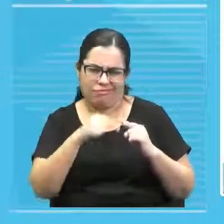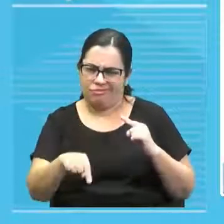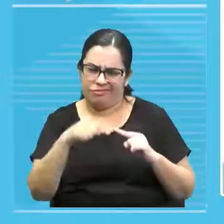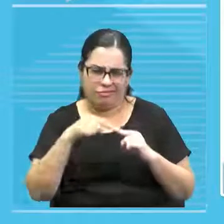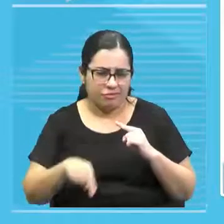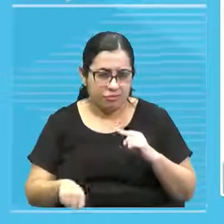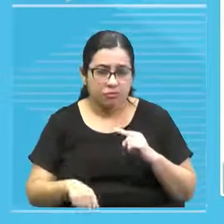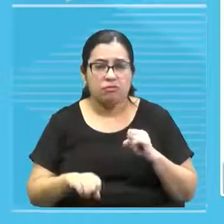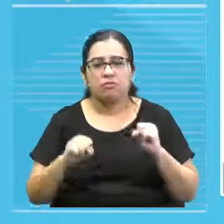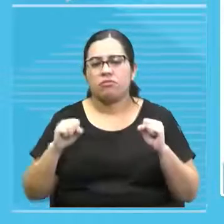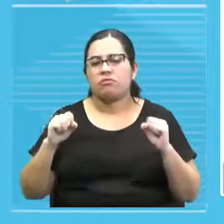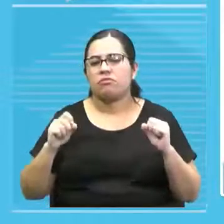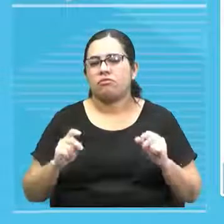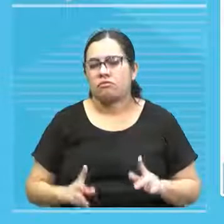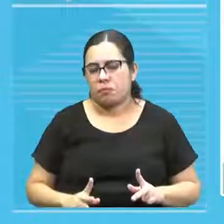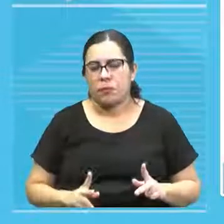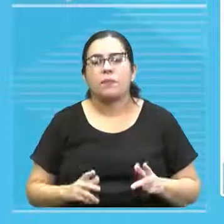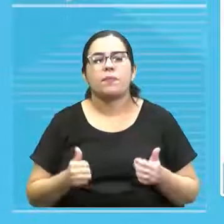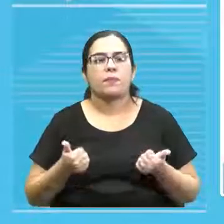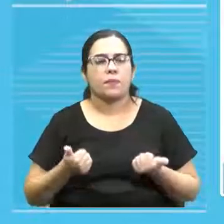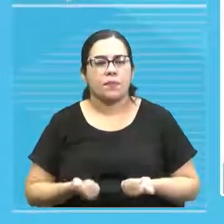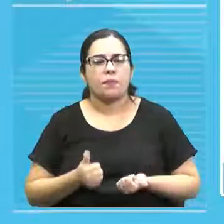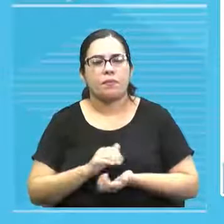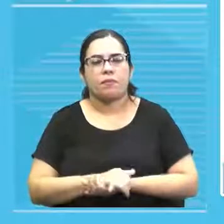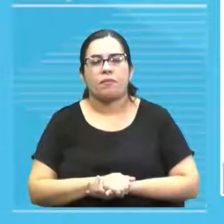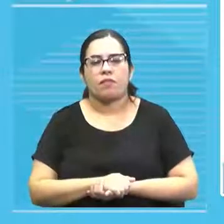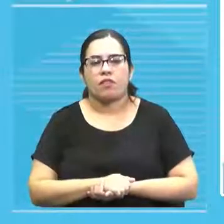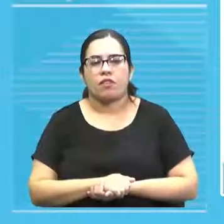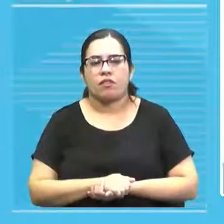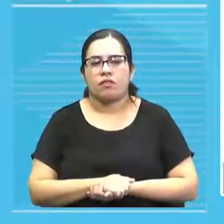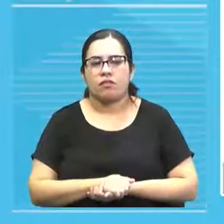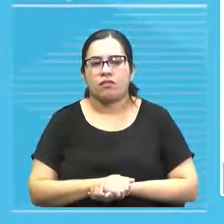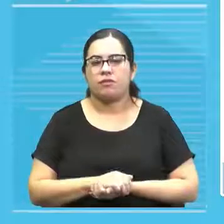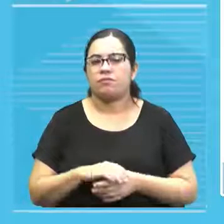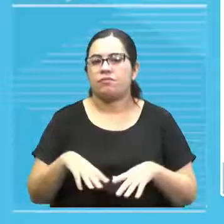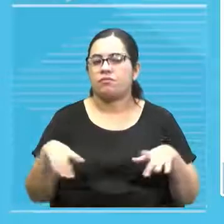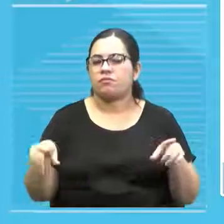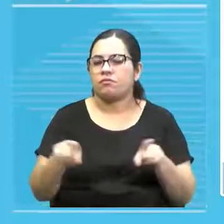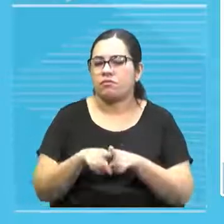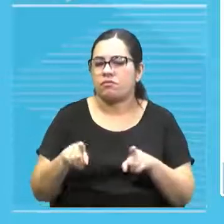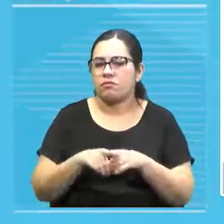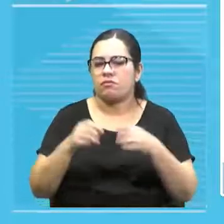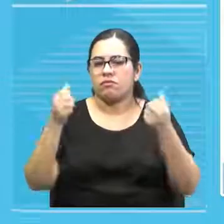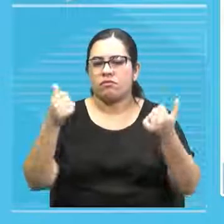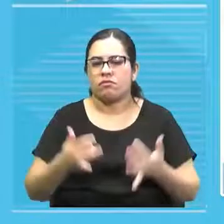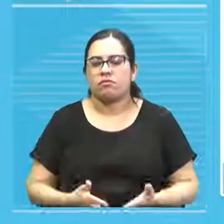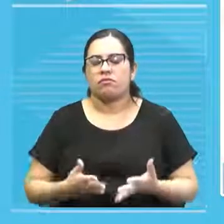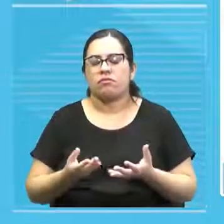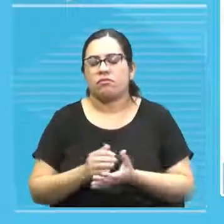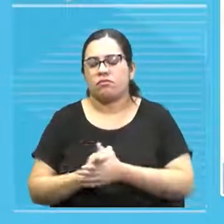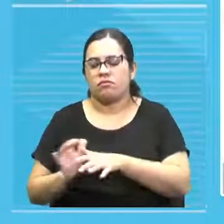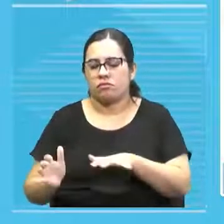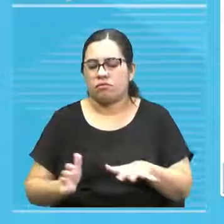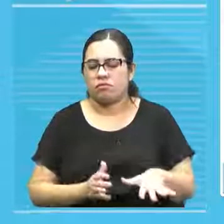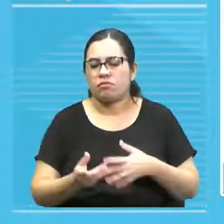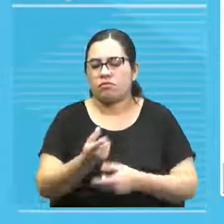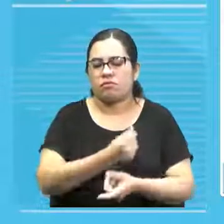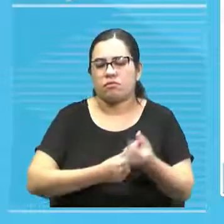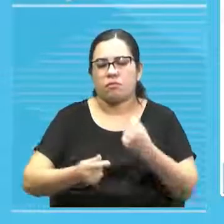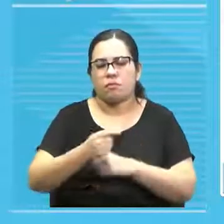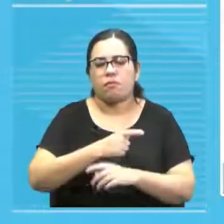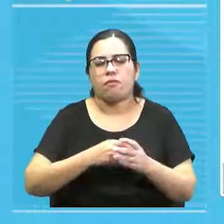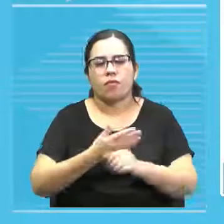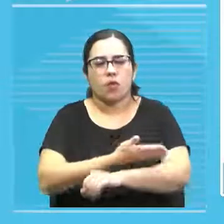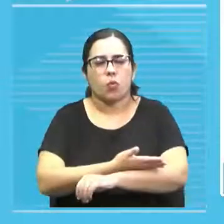prática Ok a integrou a economia e possibilitou a difusão de hábitos e os lugares